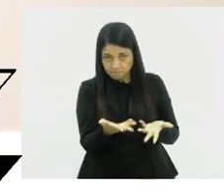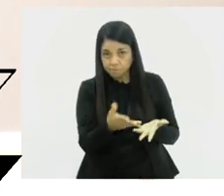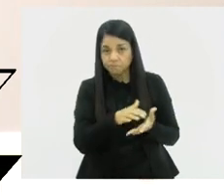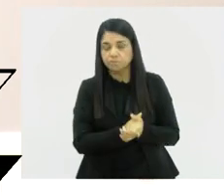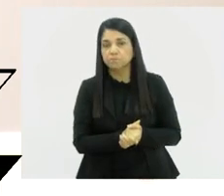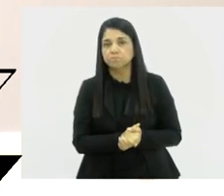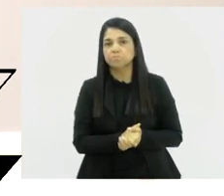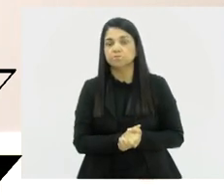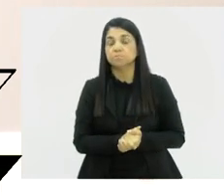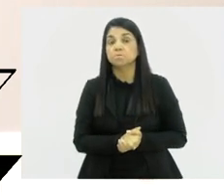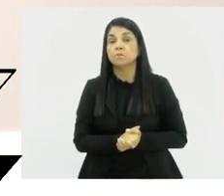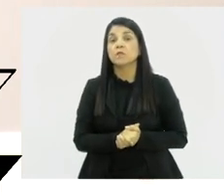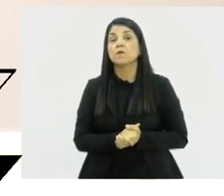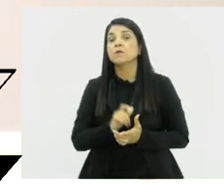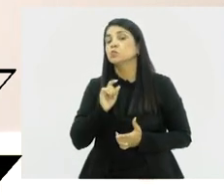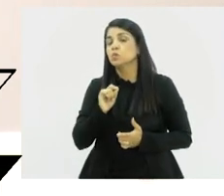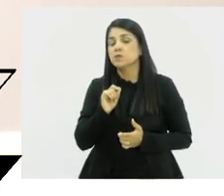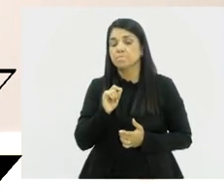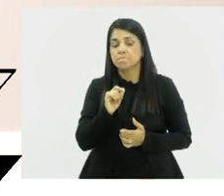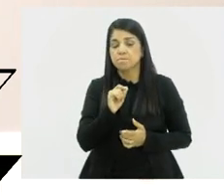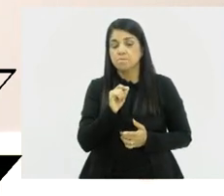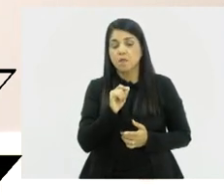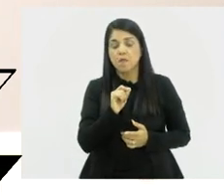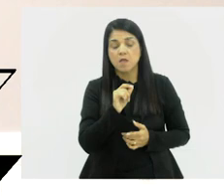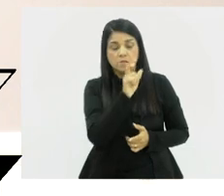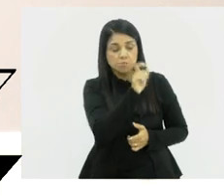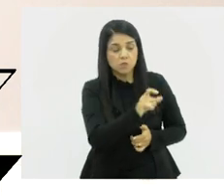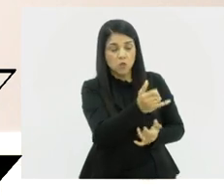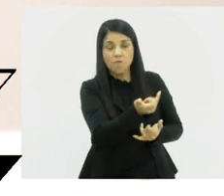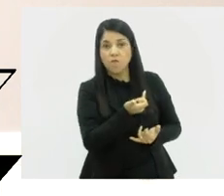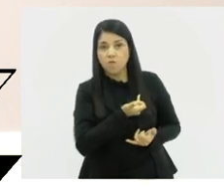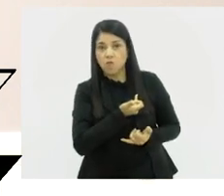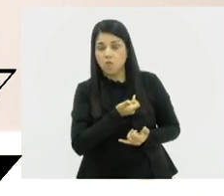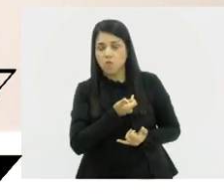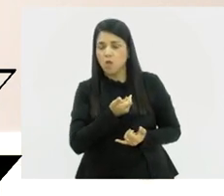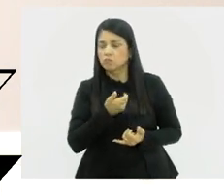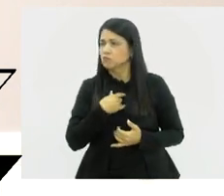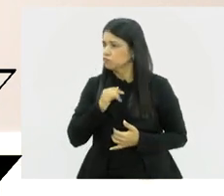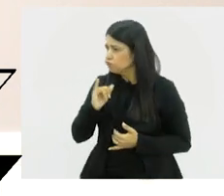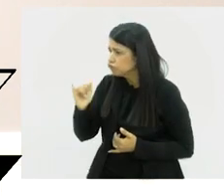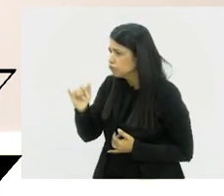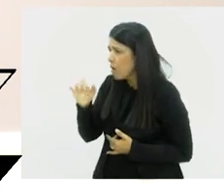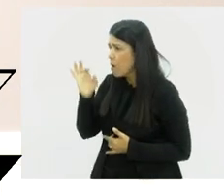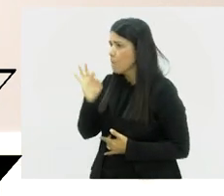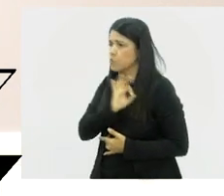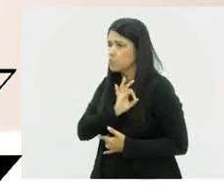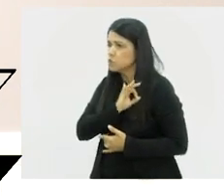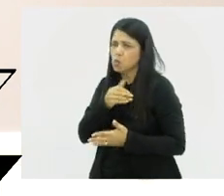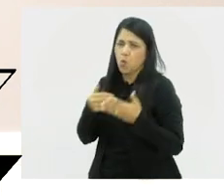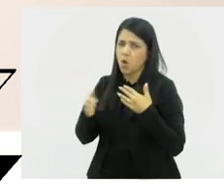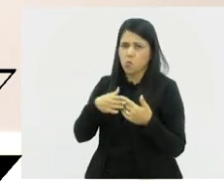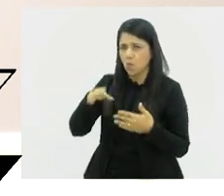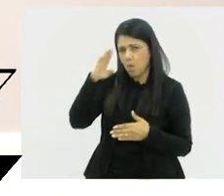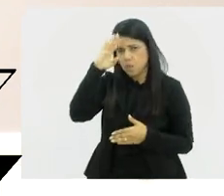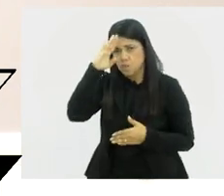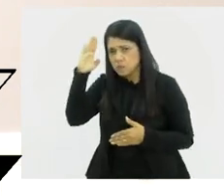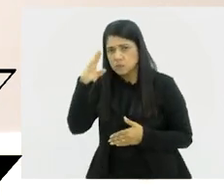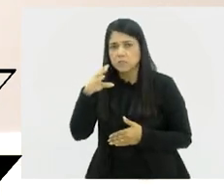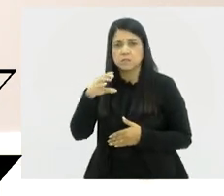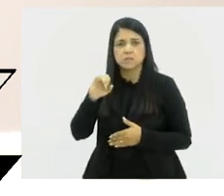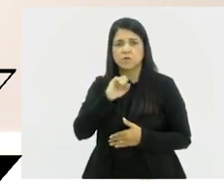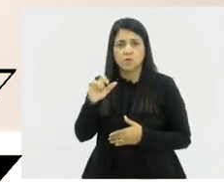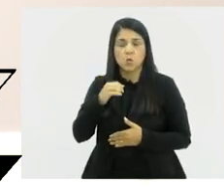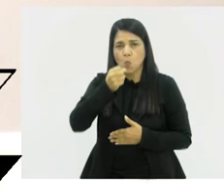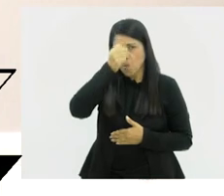as pessoas dizem? Dizem que quando chegam, por exemplo, para um policial militar, não só, para qualquer um, guarda civil,